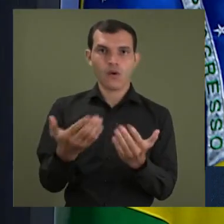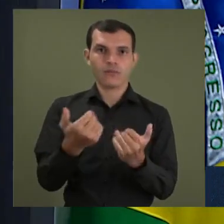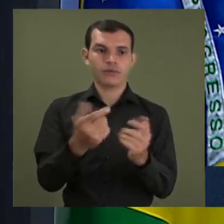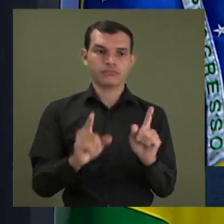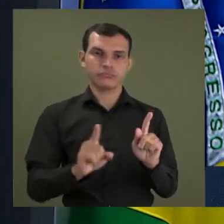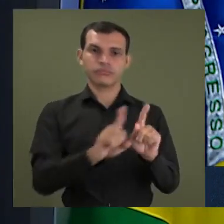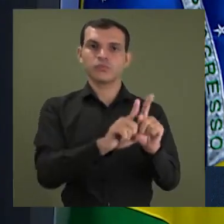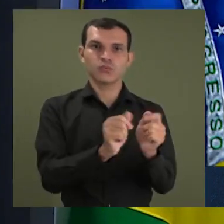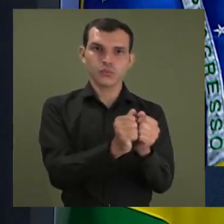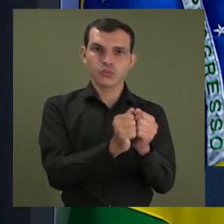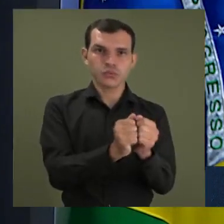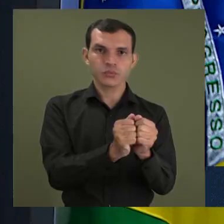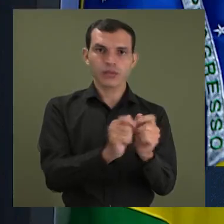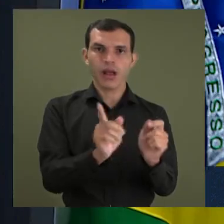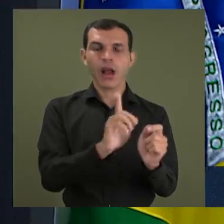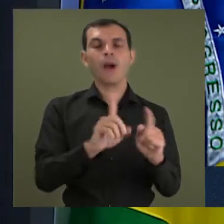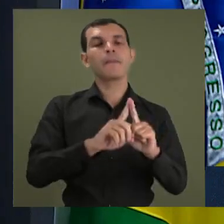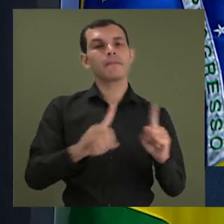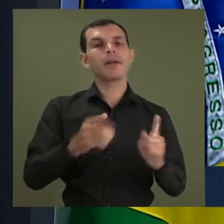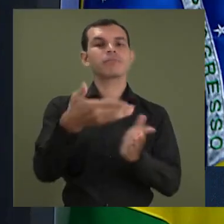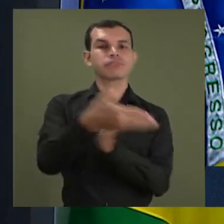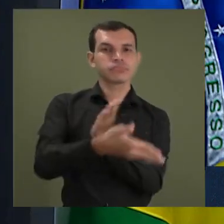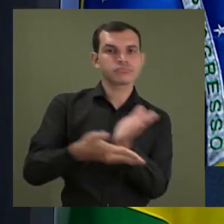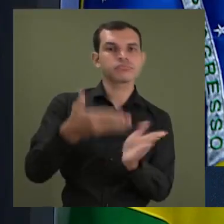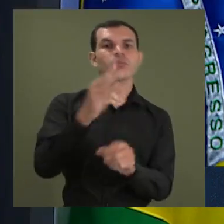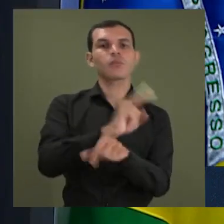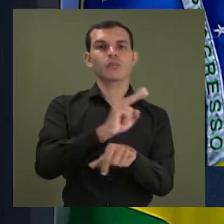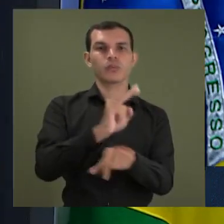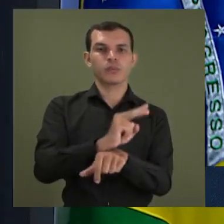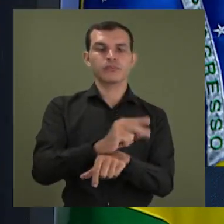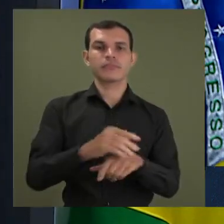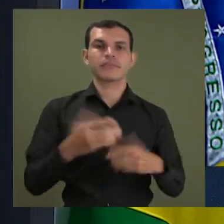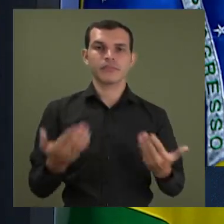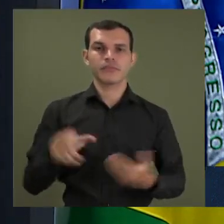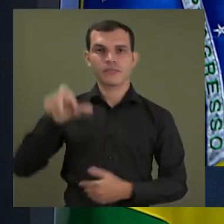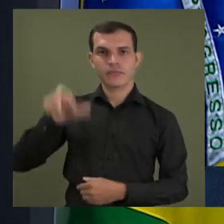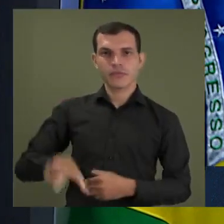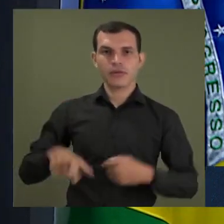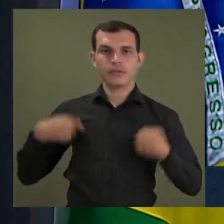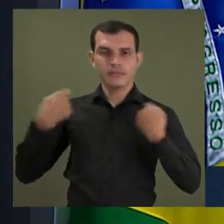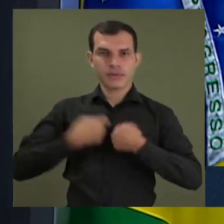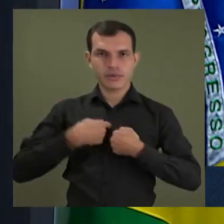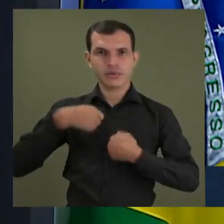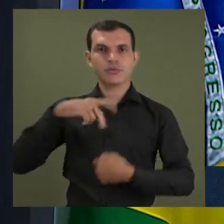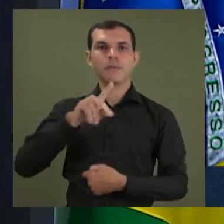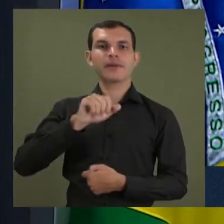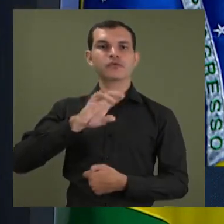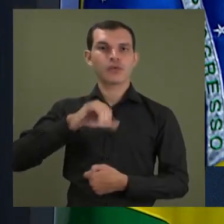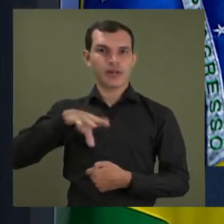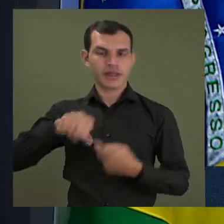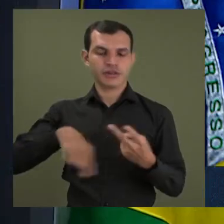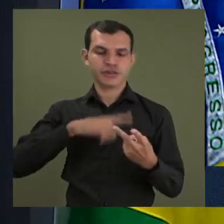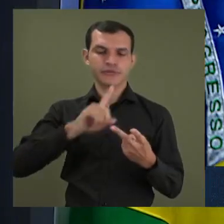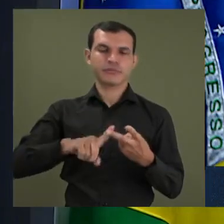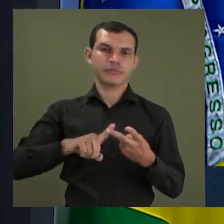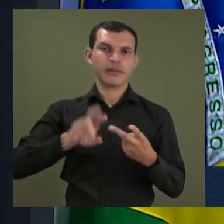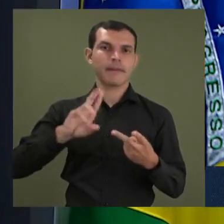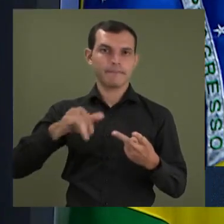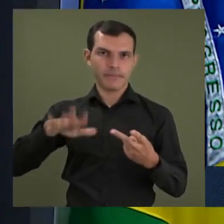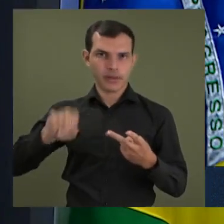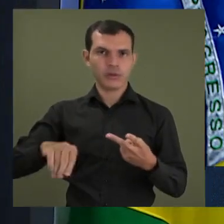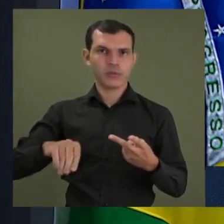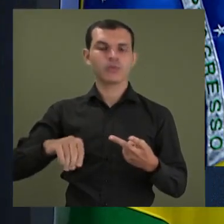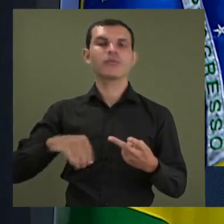ela. Os ministros Joel Pacionic e Ribeiro Dantas seguiram o voto do